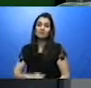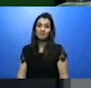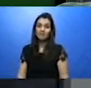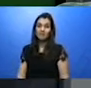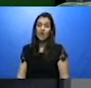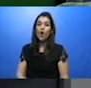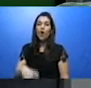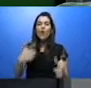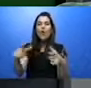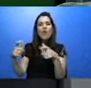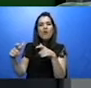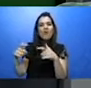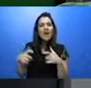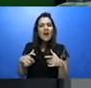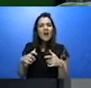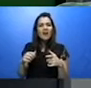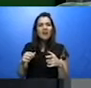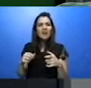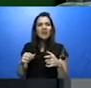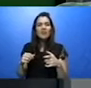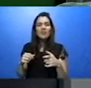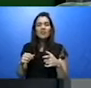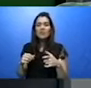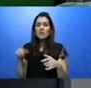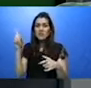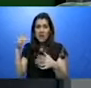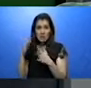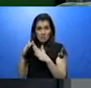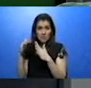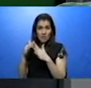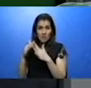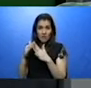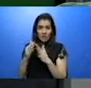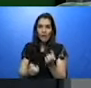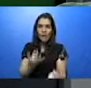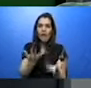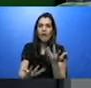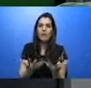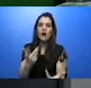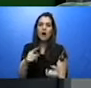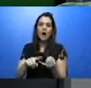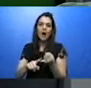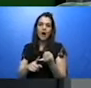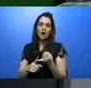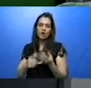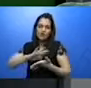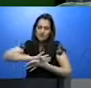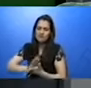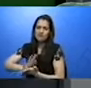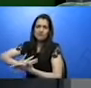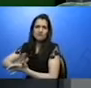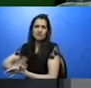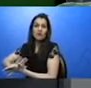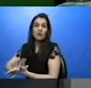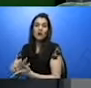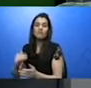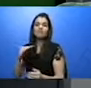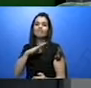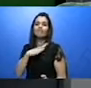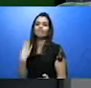morar está sendo devastado, queimado, e nisso vai matando toda a família de lobo-guará.